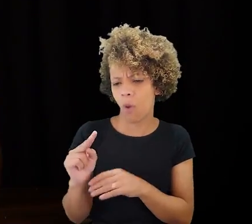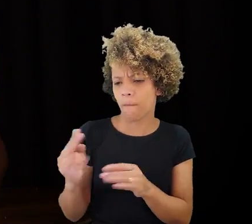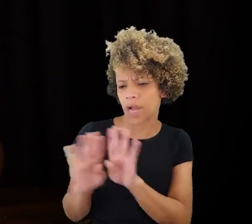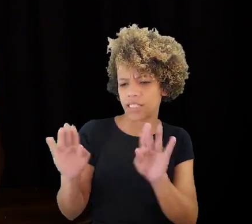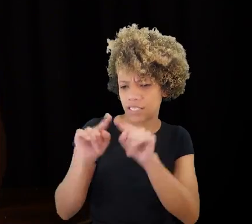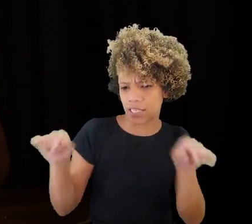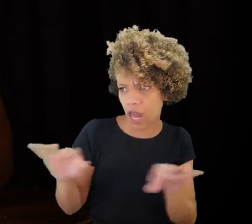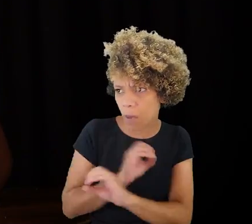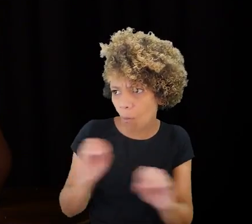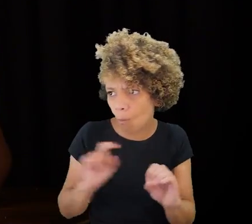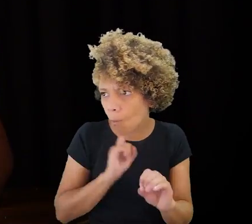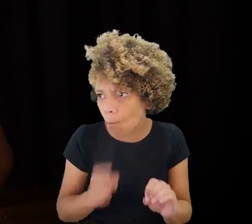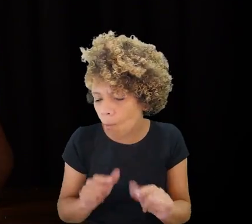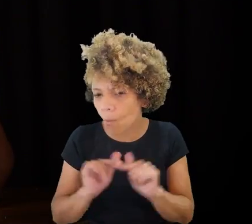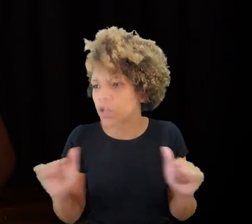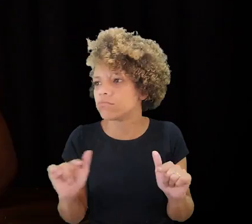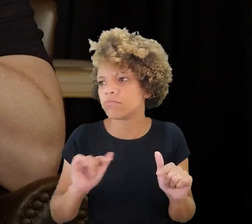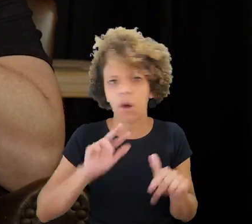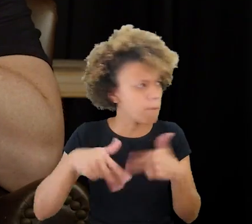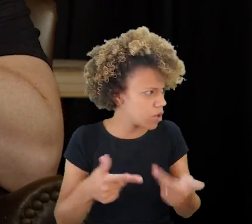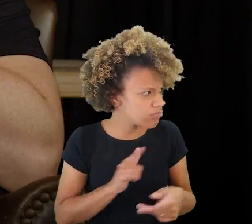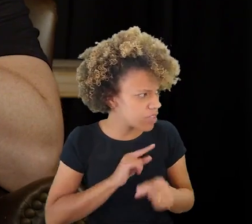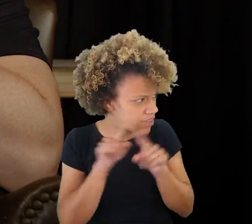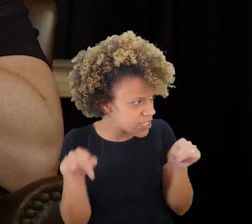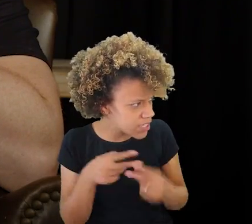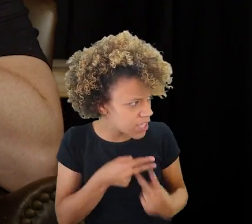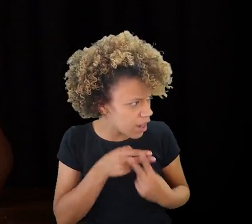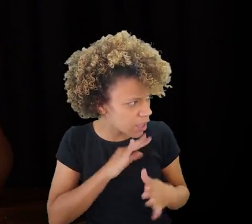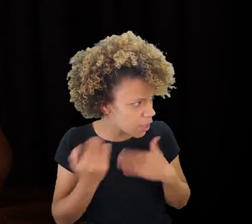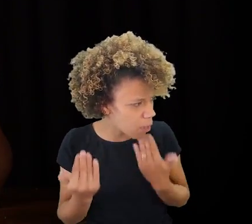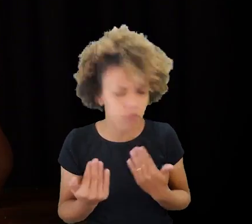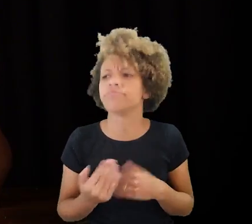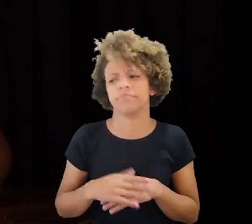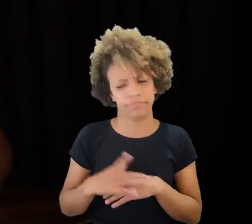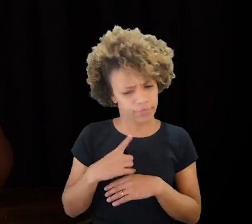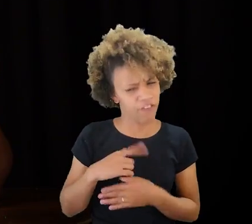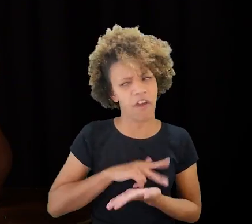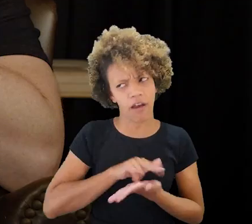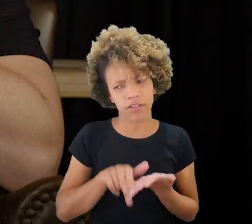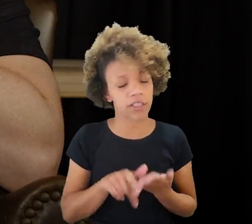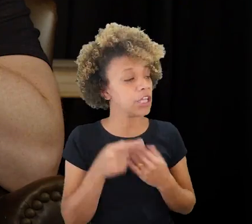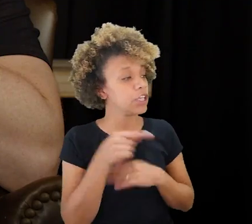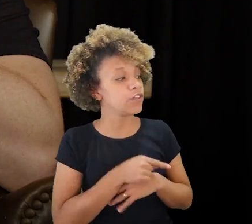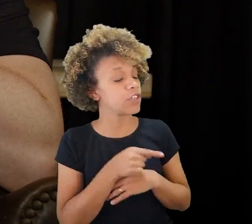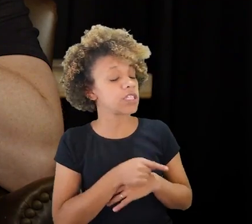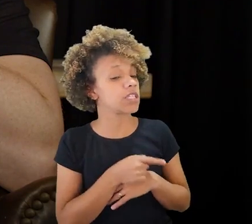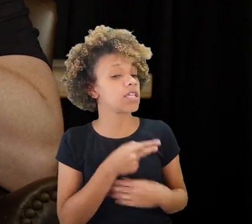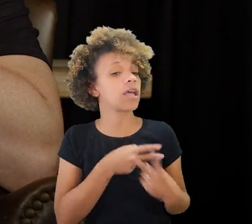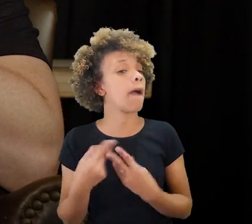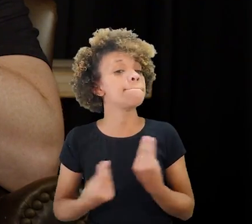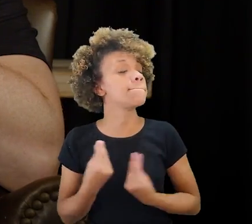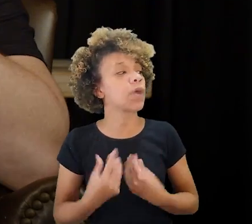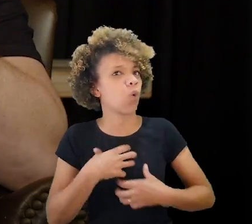sela foi desativada é a sela vazia que morreu todo mundo a sela que morreu todo mundo várias e vocês presos como é